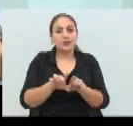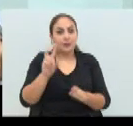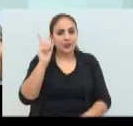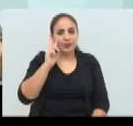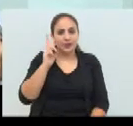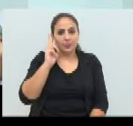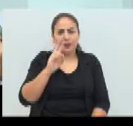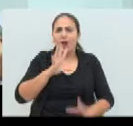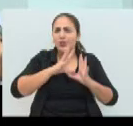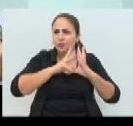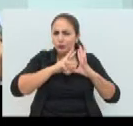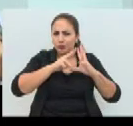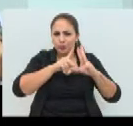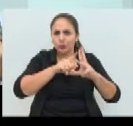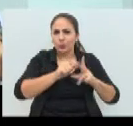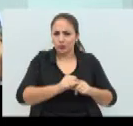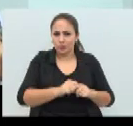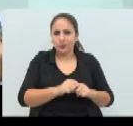todo mundo